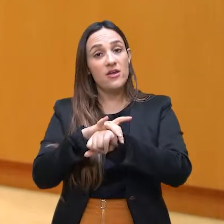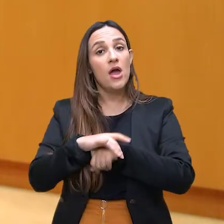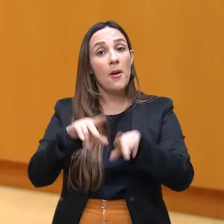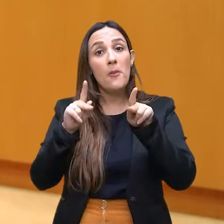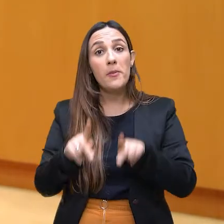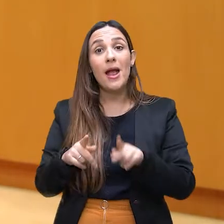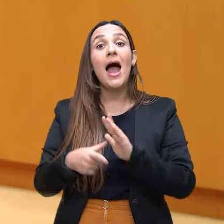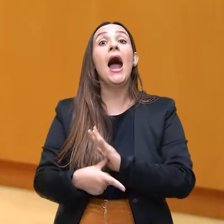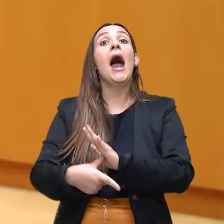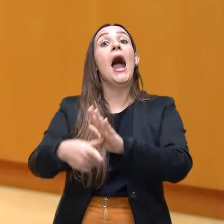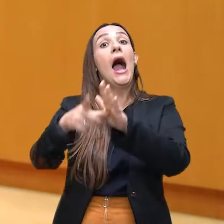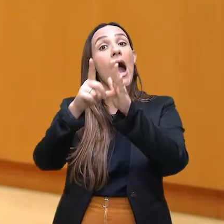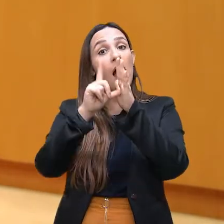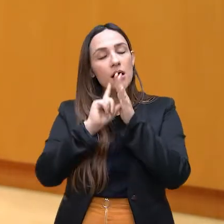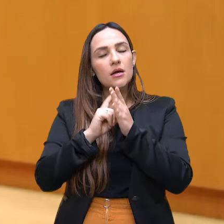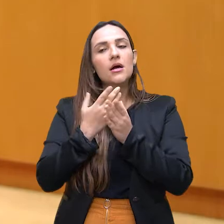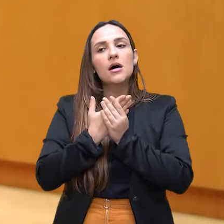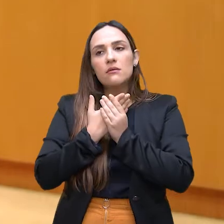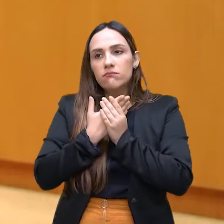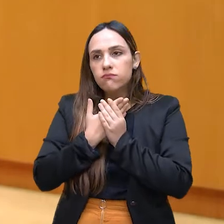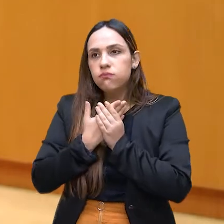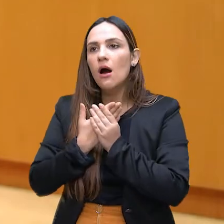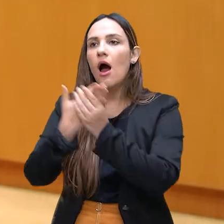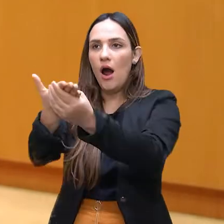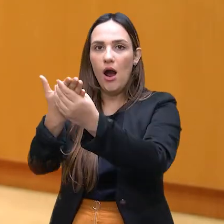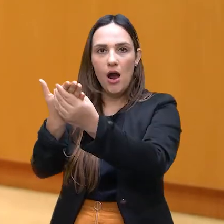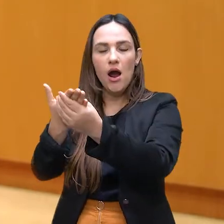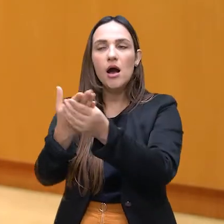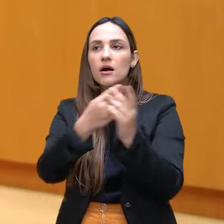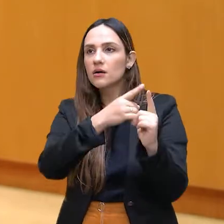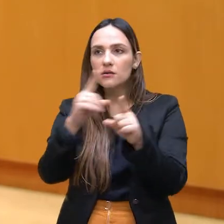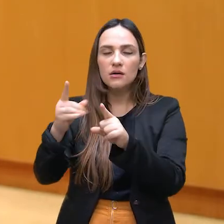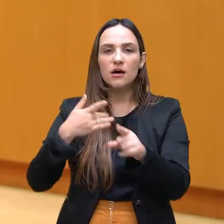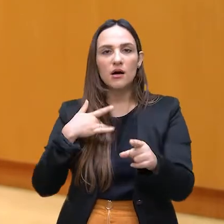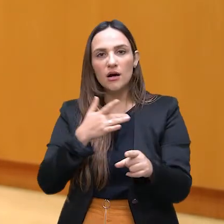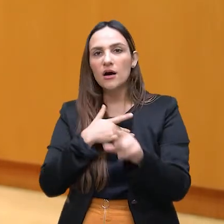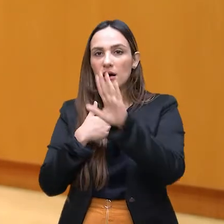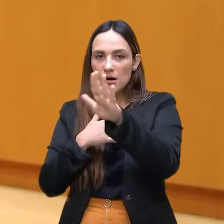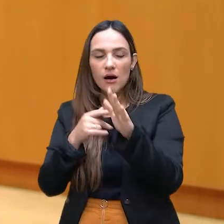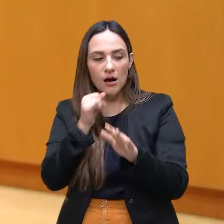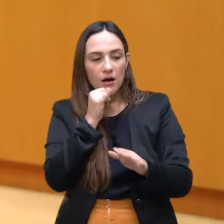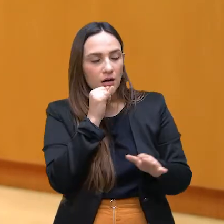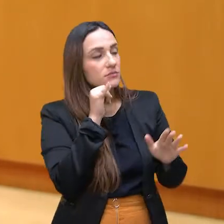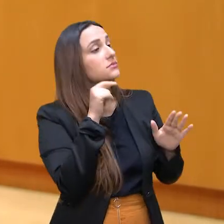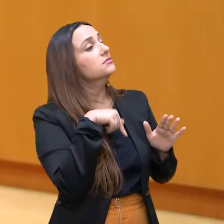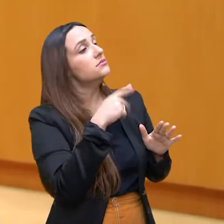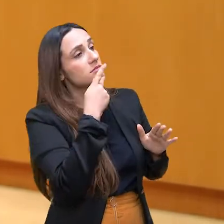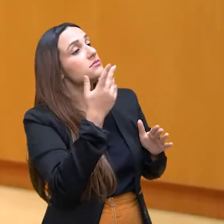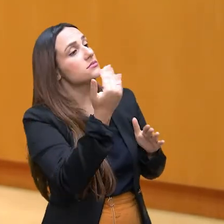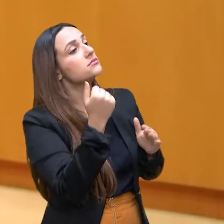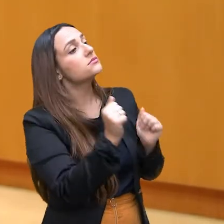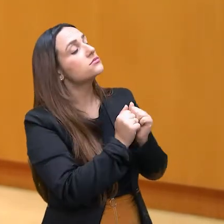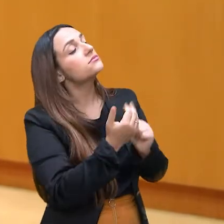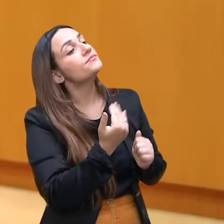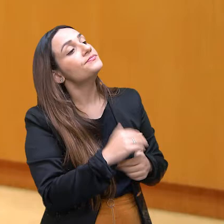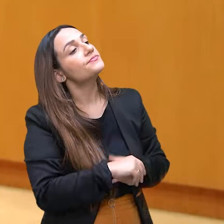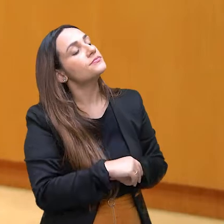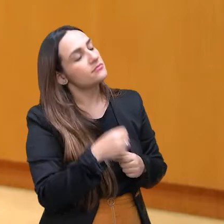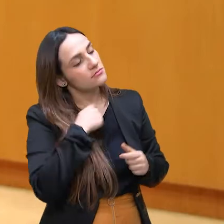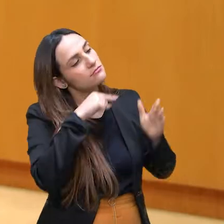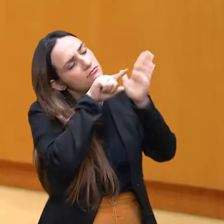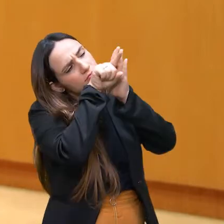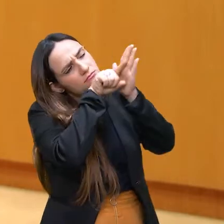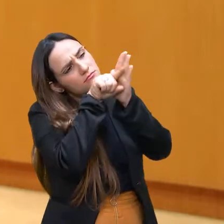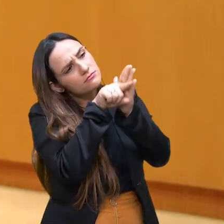Pública, eles fazem um questionamento ao paciente, ao cliente deles e paciente, para verificar